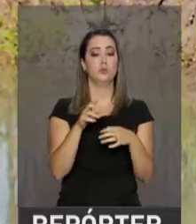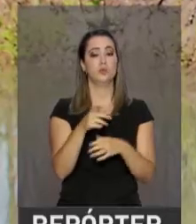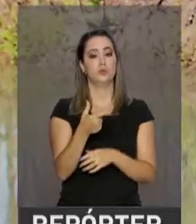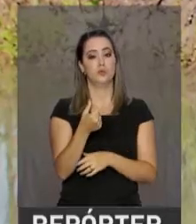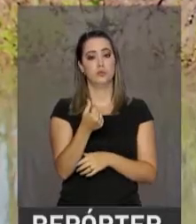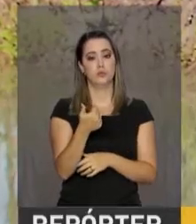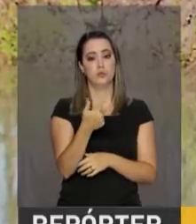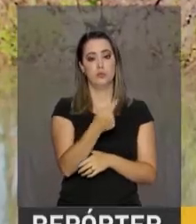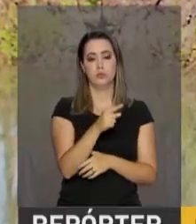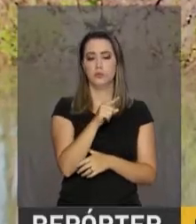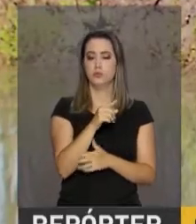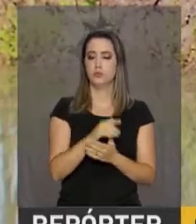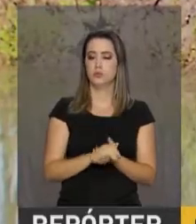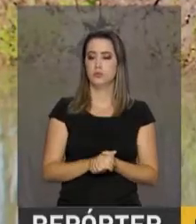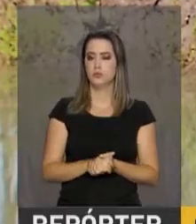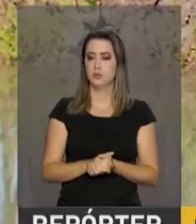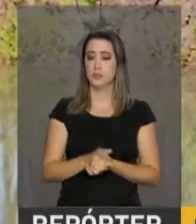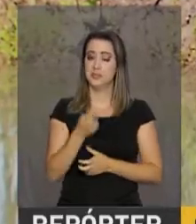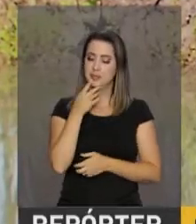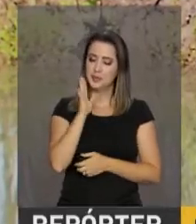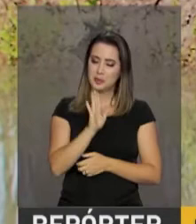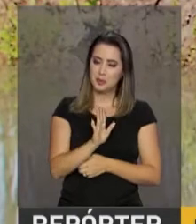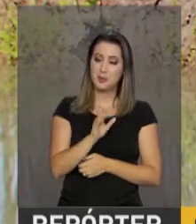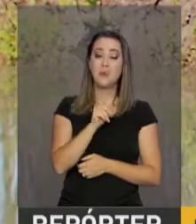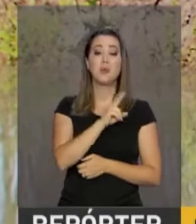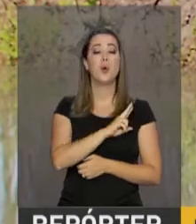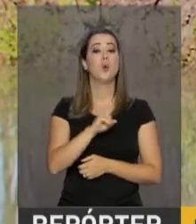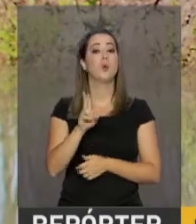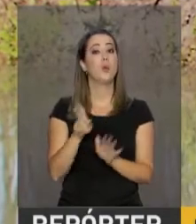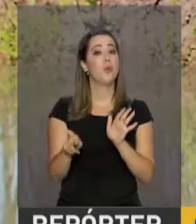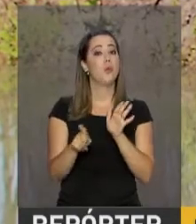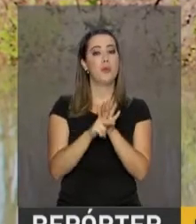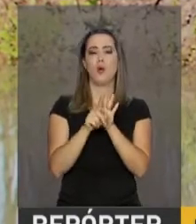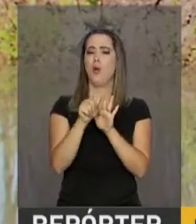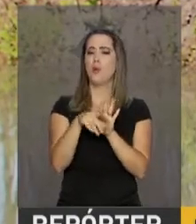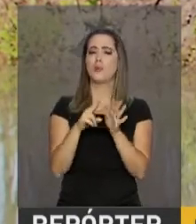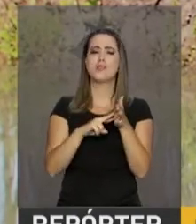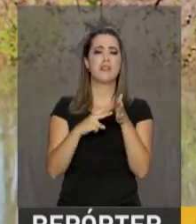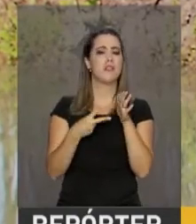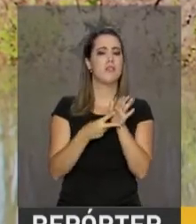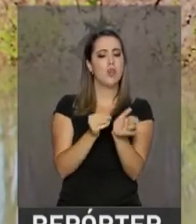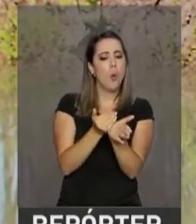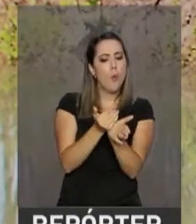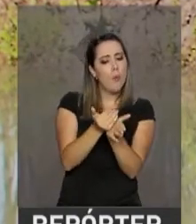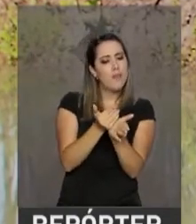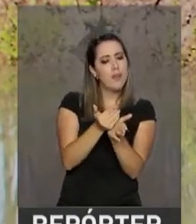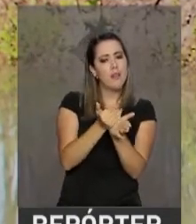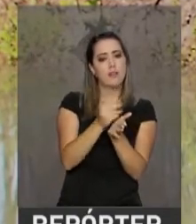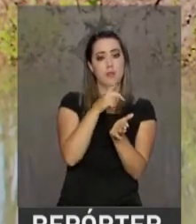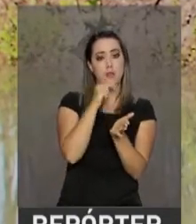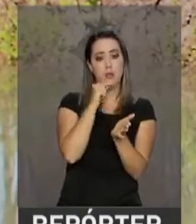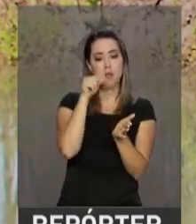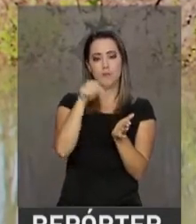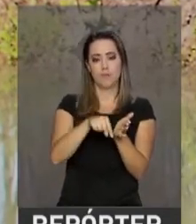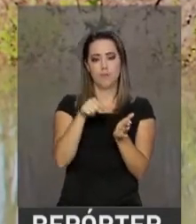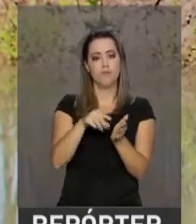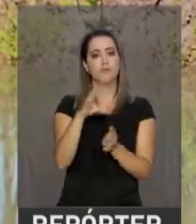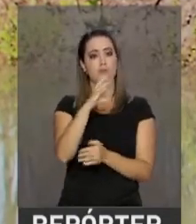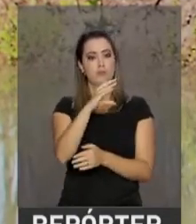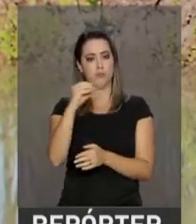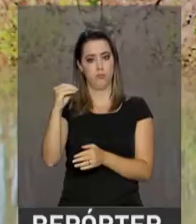próprio nome diz, nascente é a origem, né? Origem das águas, né? Principalmente aqui no